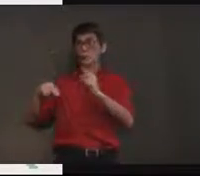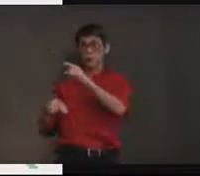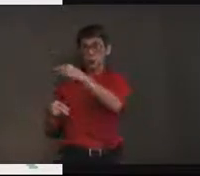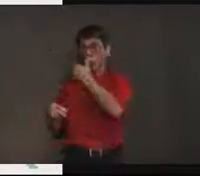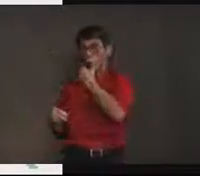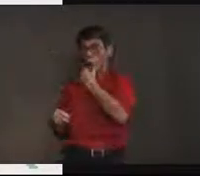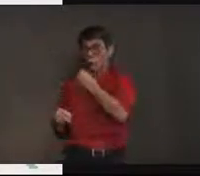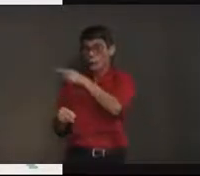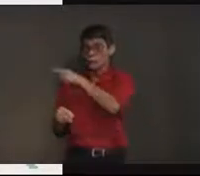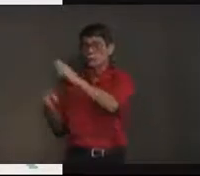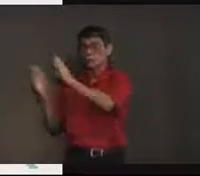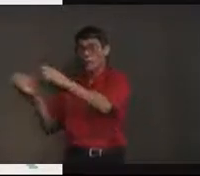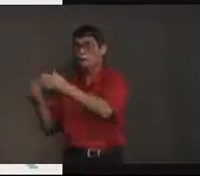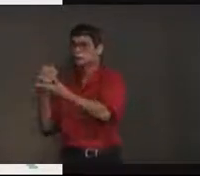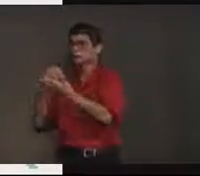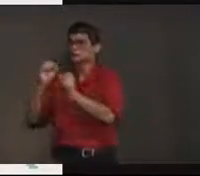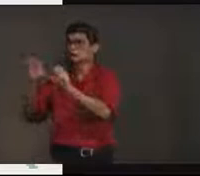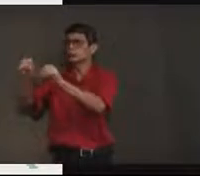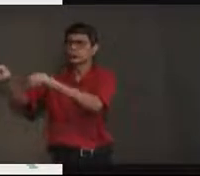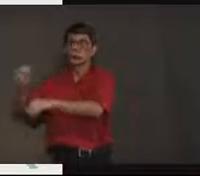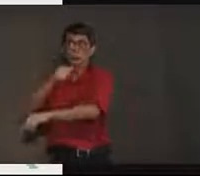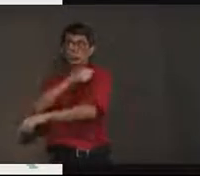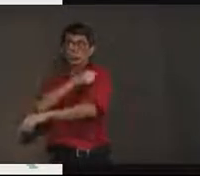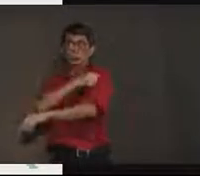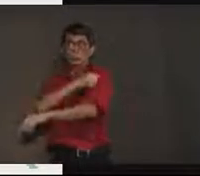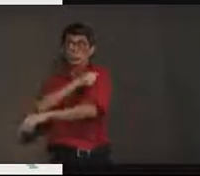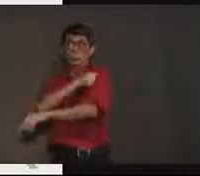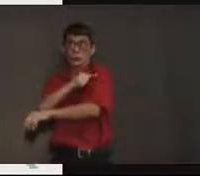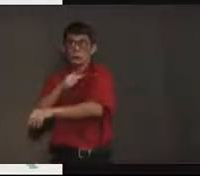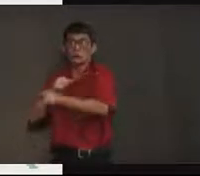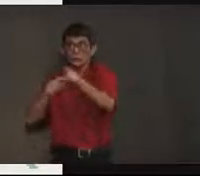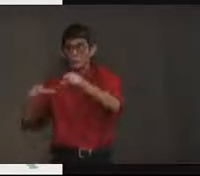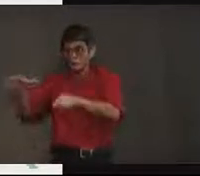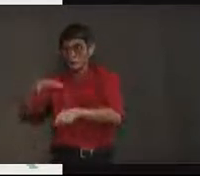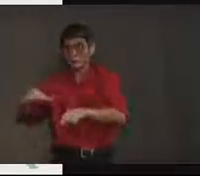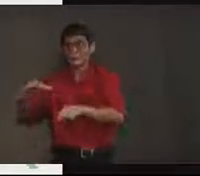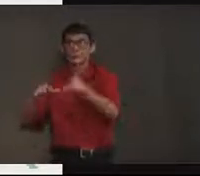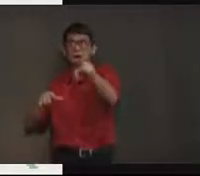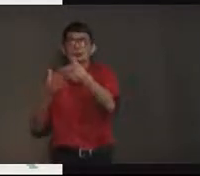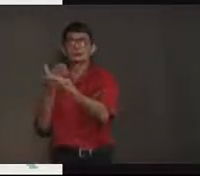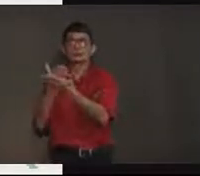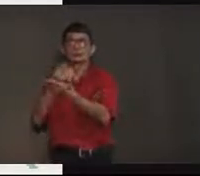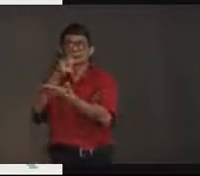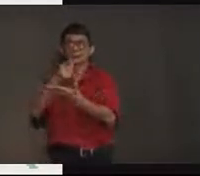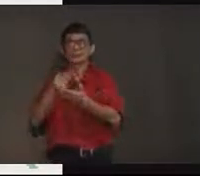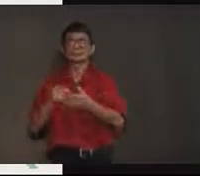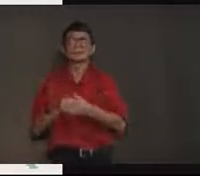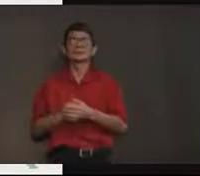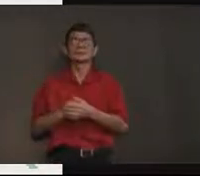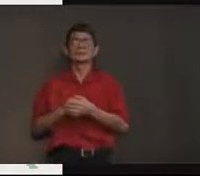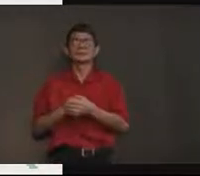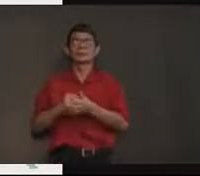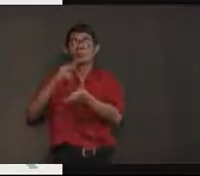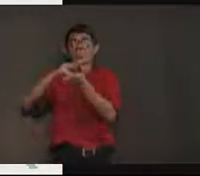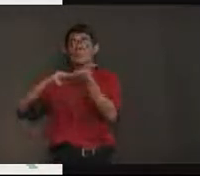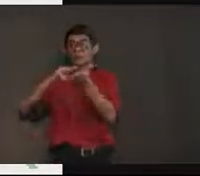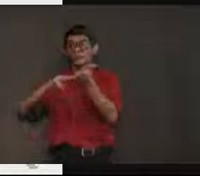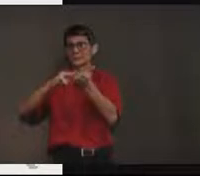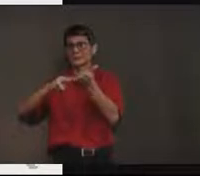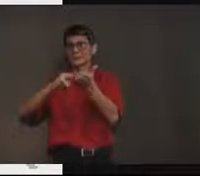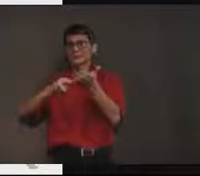dezenas e dezenas de alunos e pesquisadores nessa área então eu vou falar desses métodos